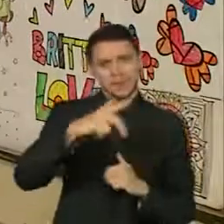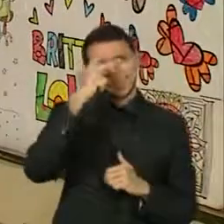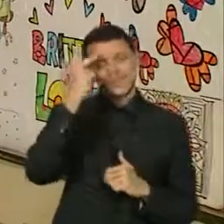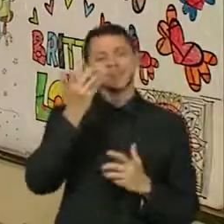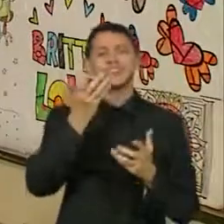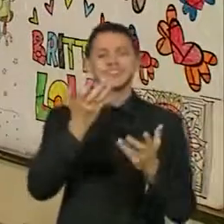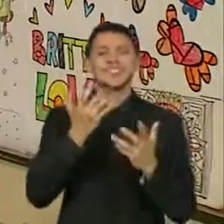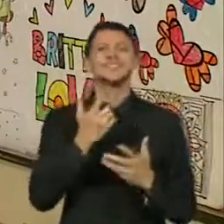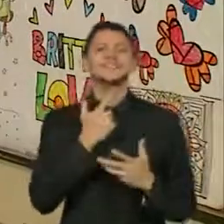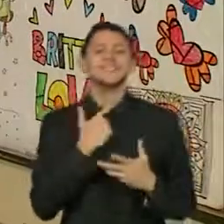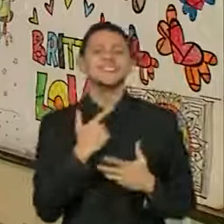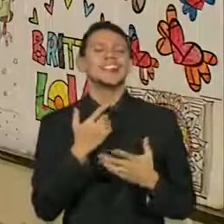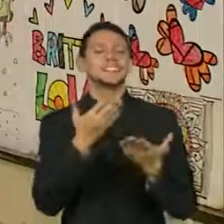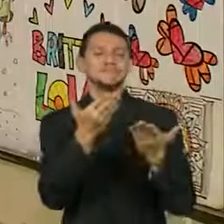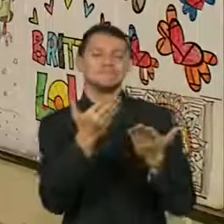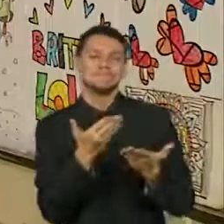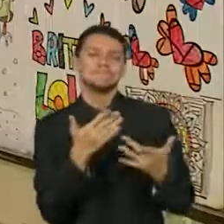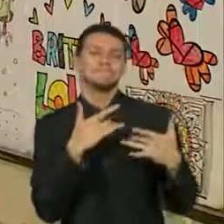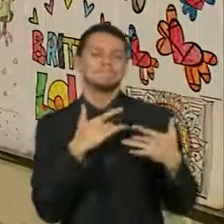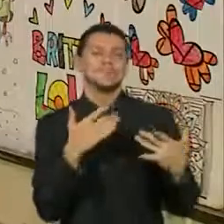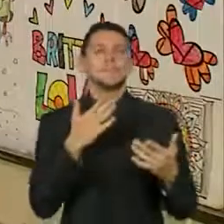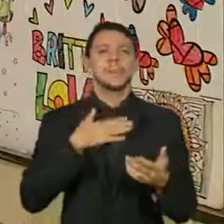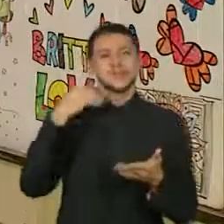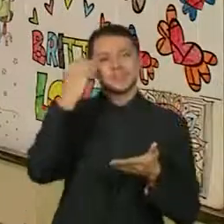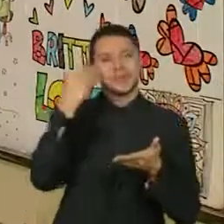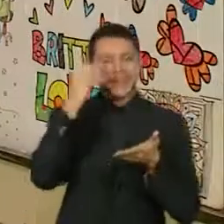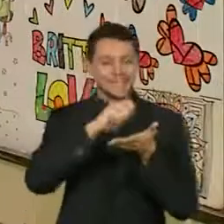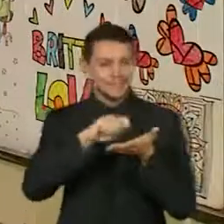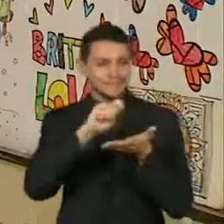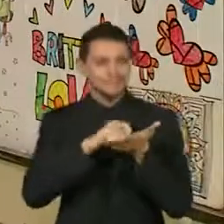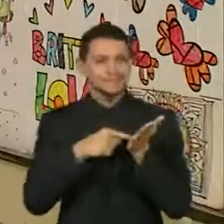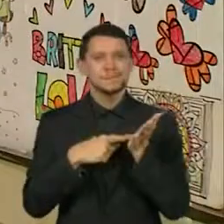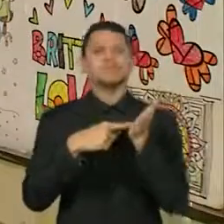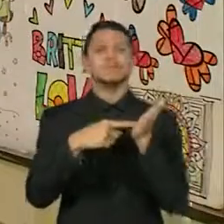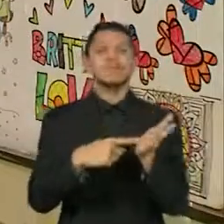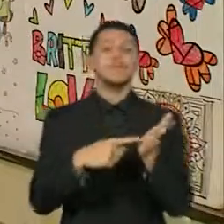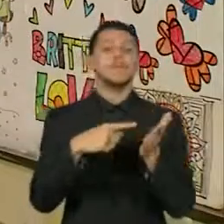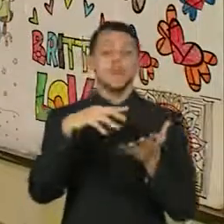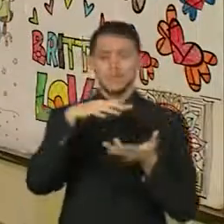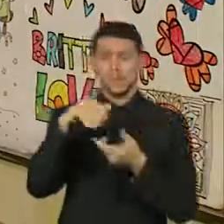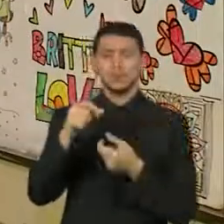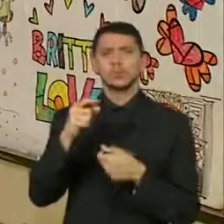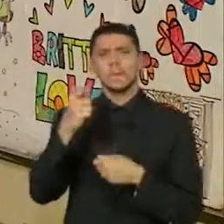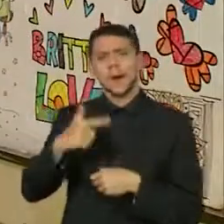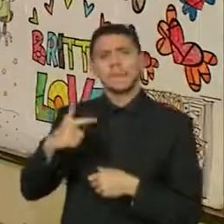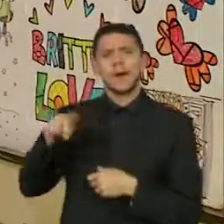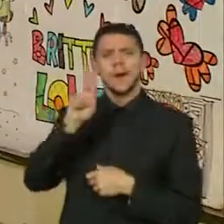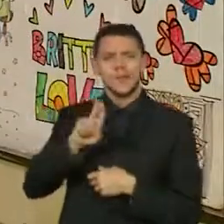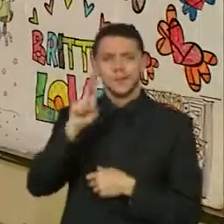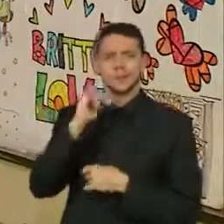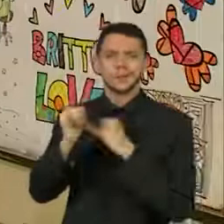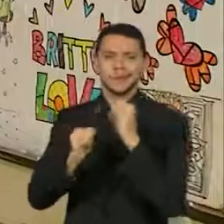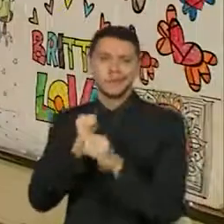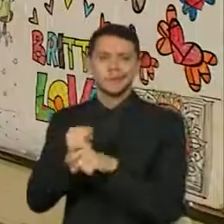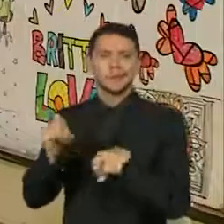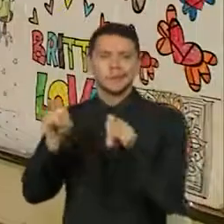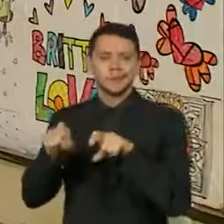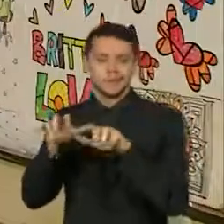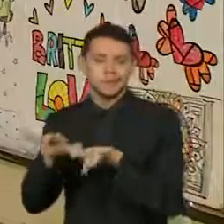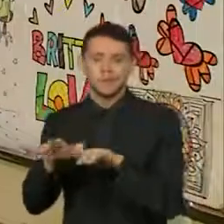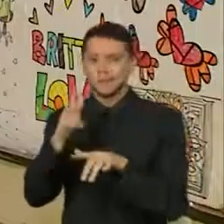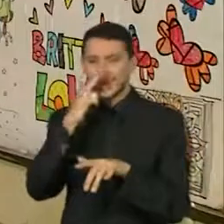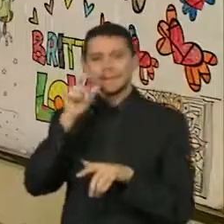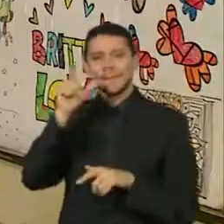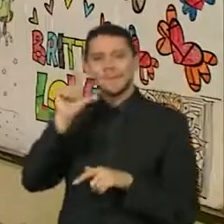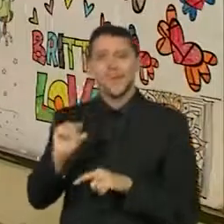a acolher e compartilhar experiências em um mundo cada vez mais virtual e superficial. Dedicar tempo